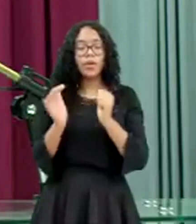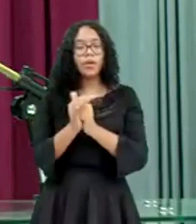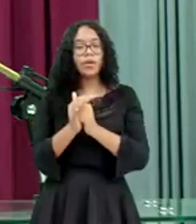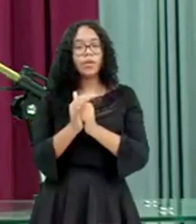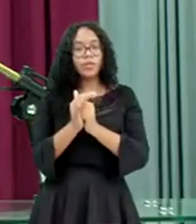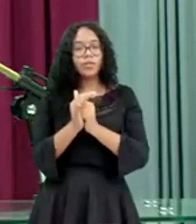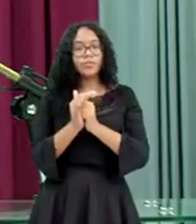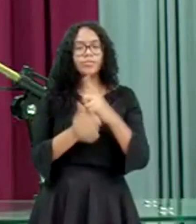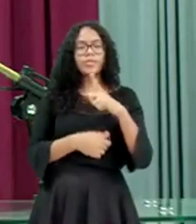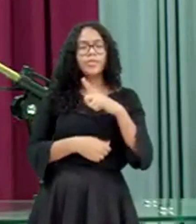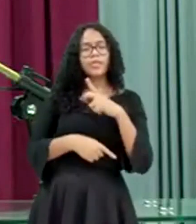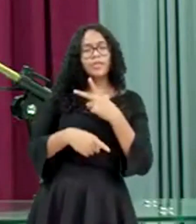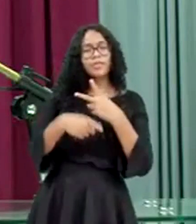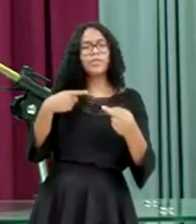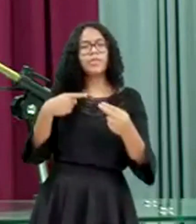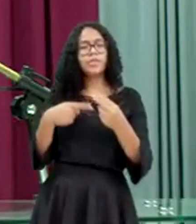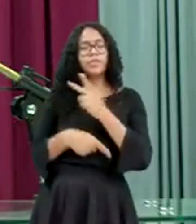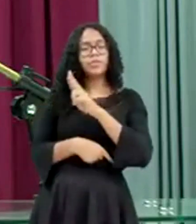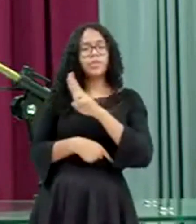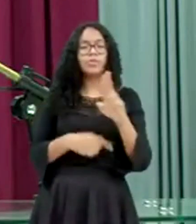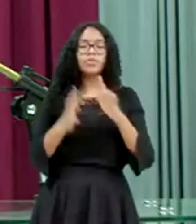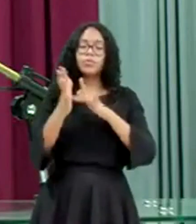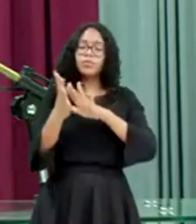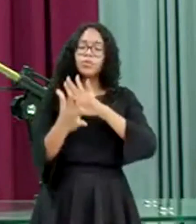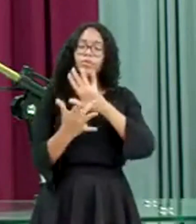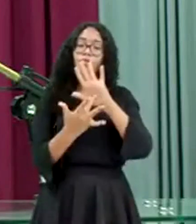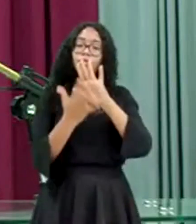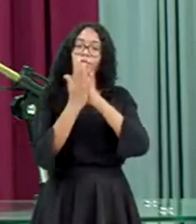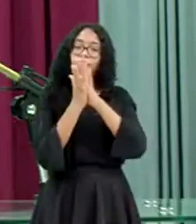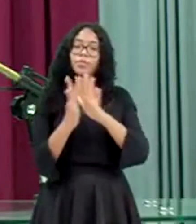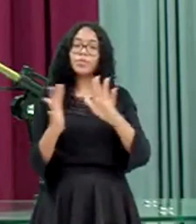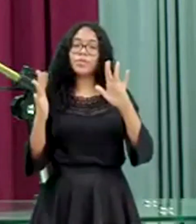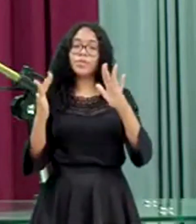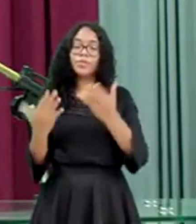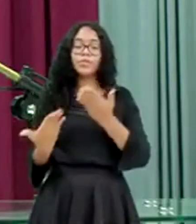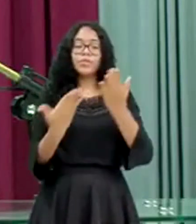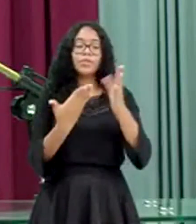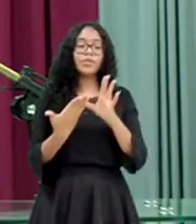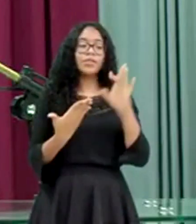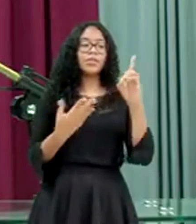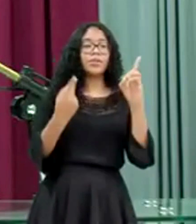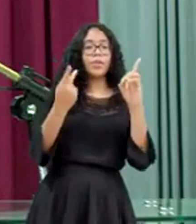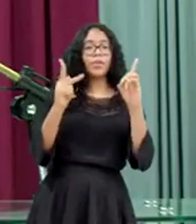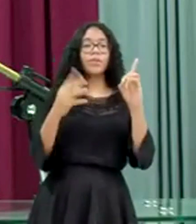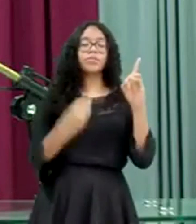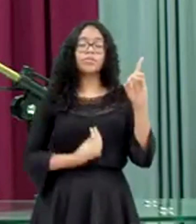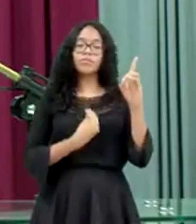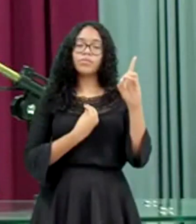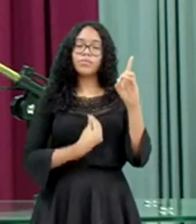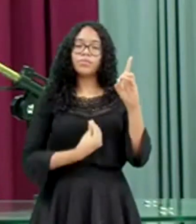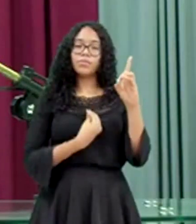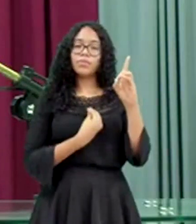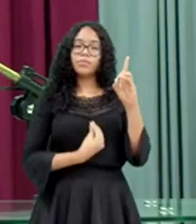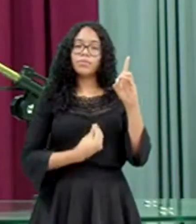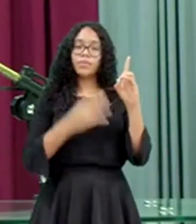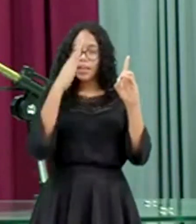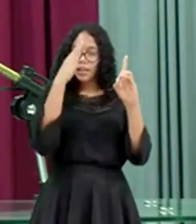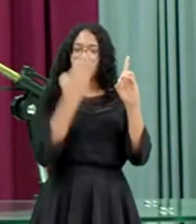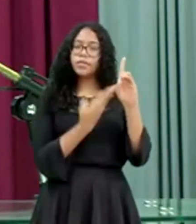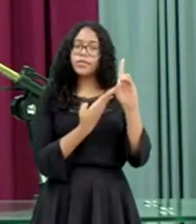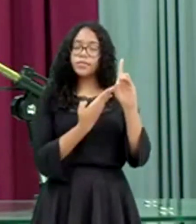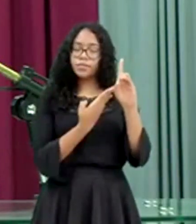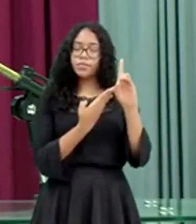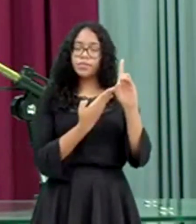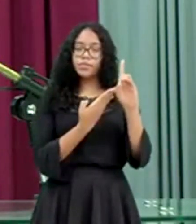tenha vitória em nome de Jesus e glorifique a Deus com a sua vida. O